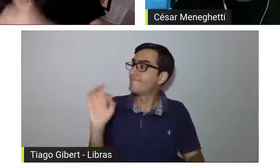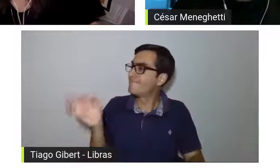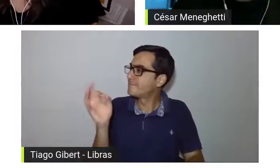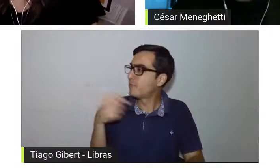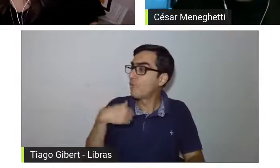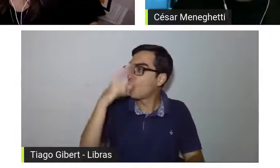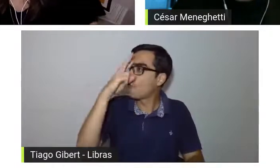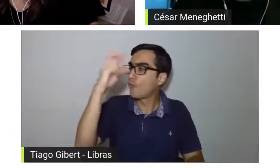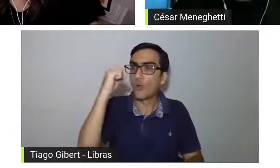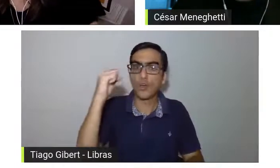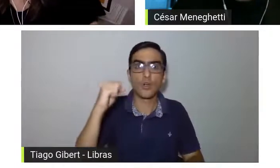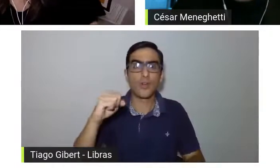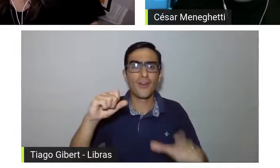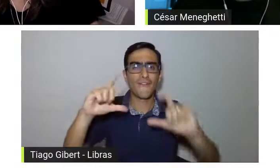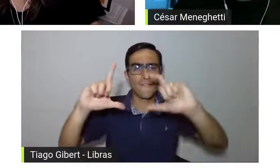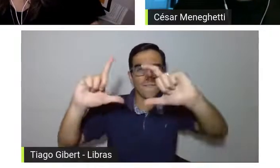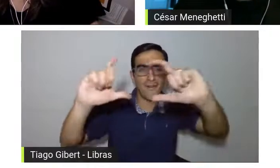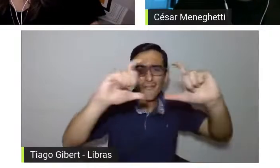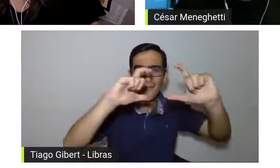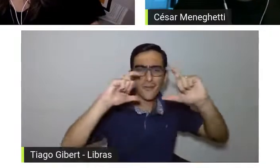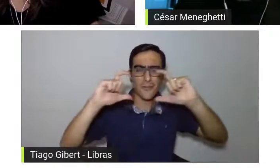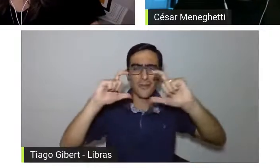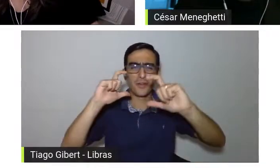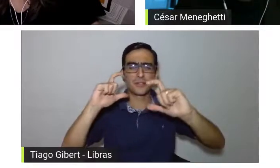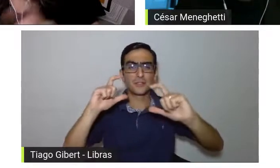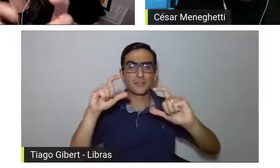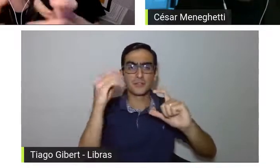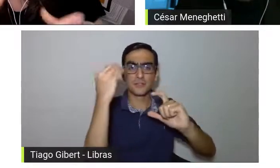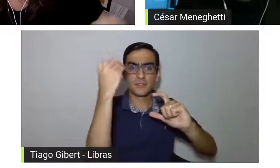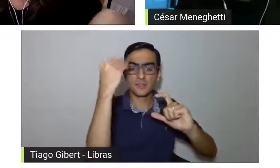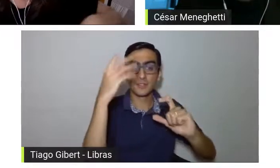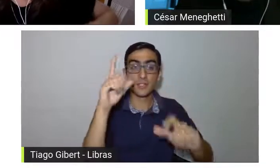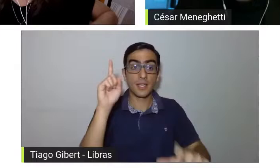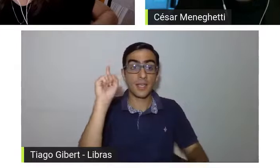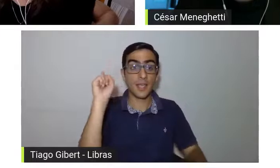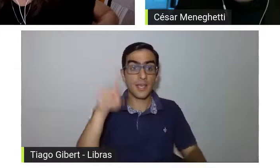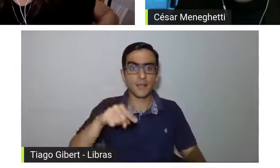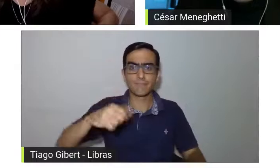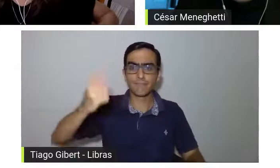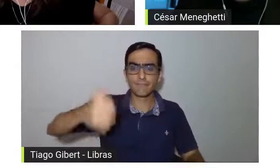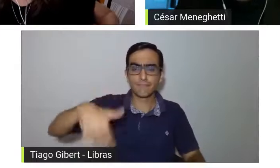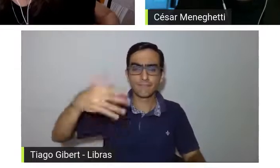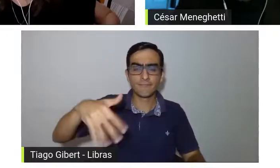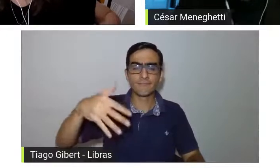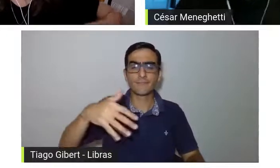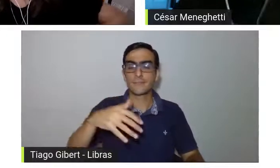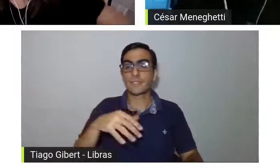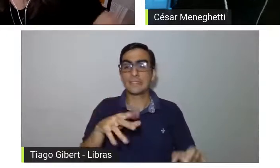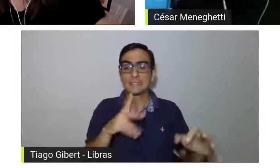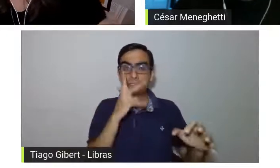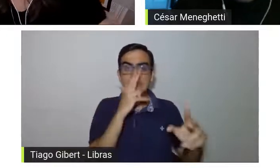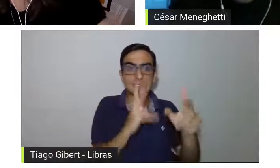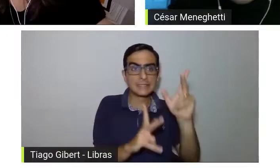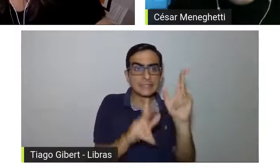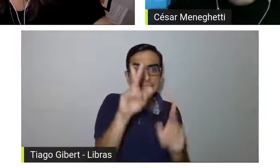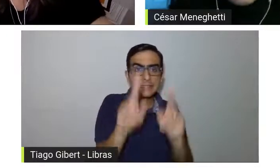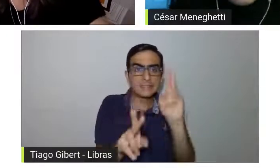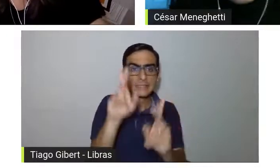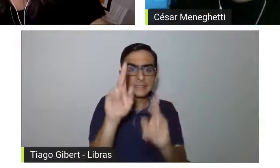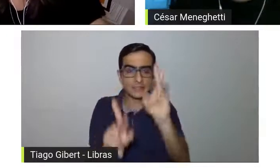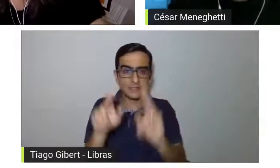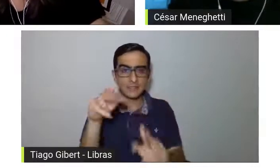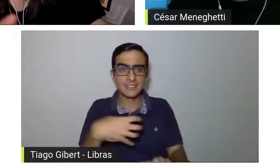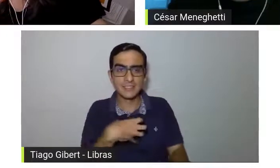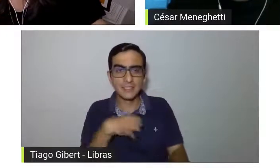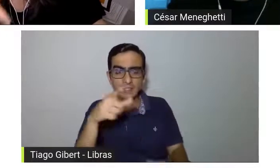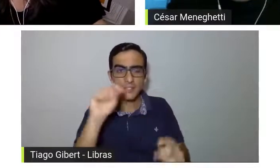imagens, a fotografia dela é muito incrível, e essa montagem, esse ritmo de montagem